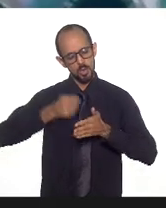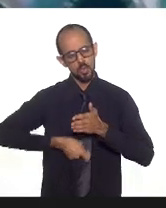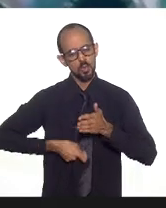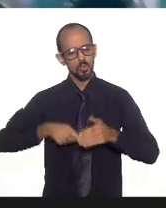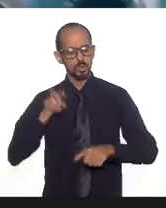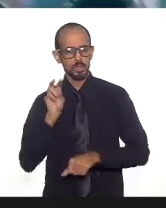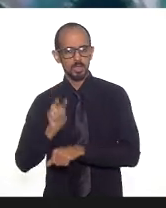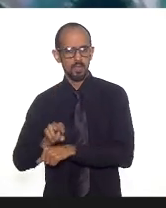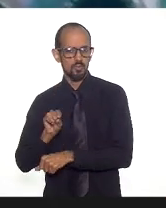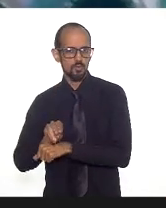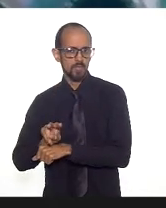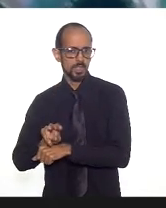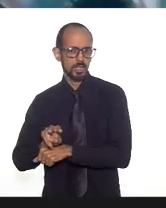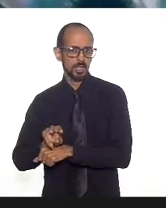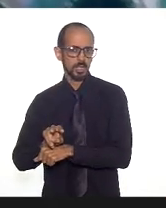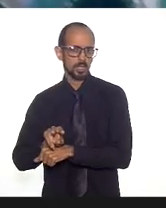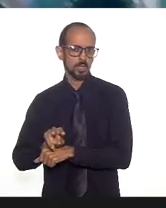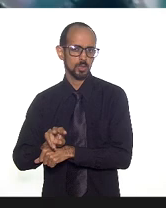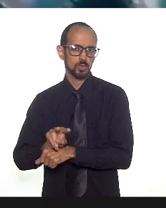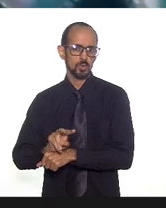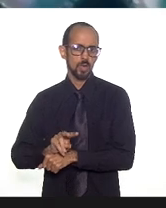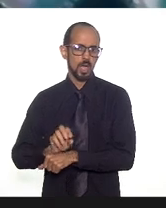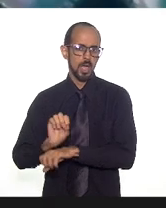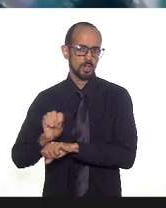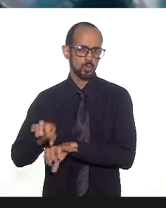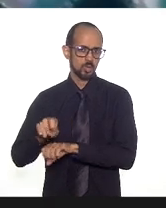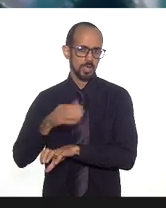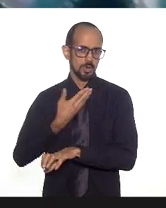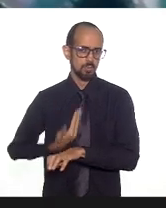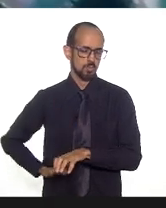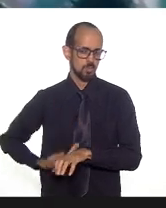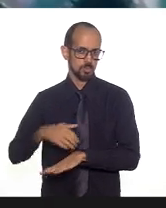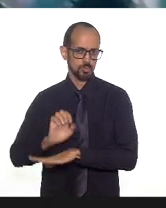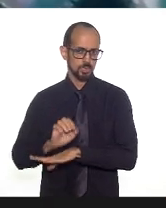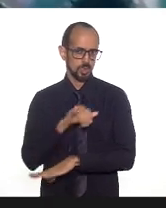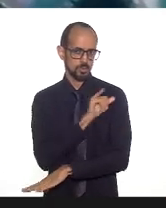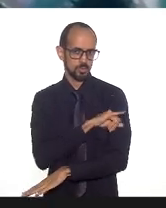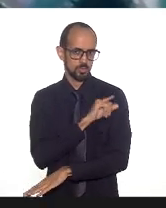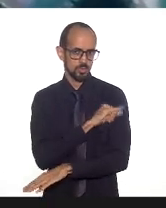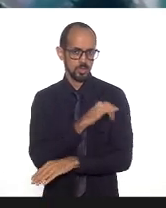de qualidade aqui do Estado do Rio de Janeiro. Bom dia a todos.